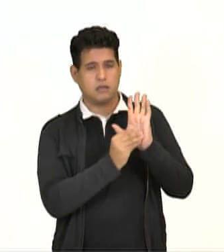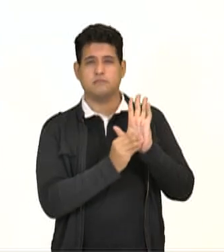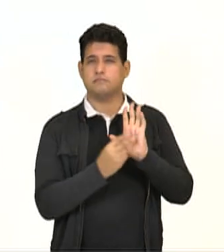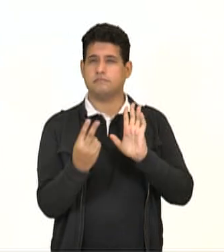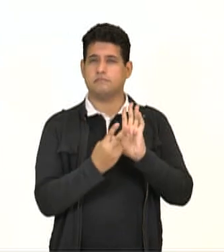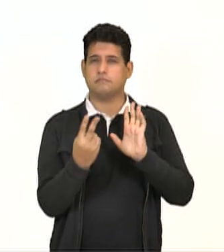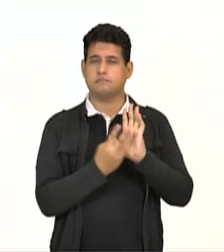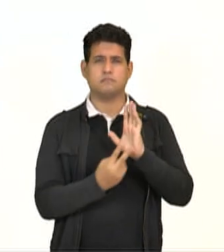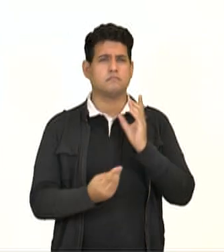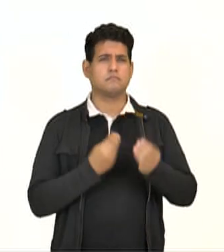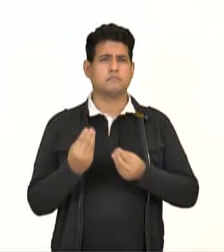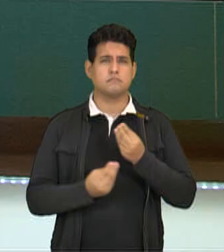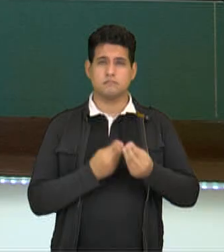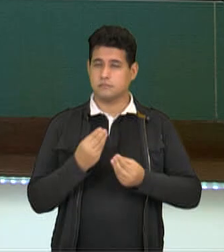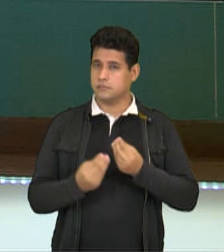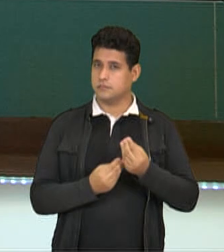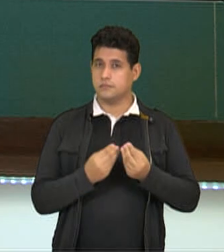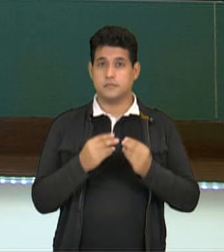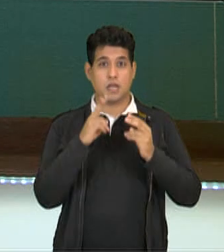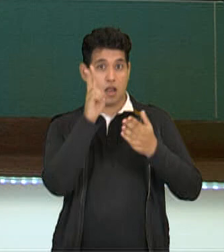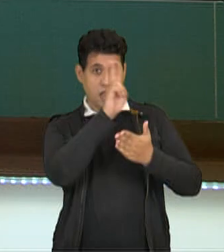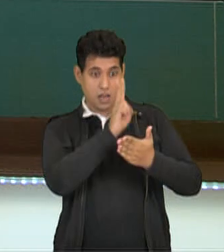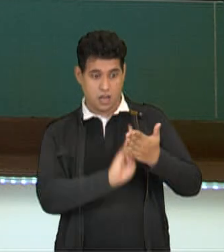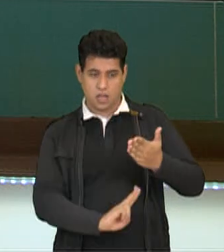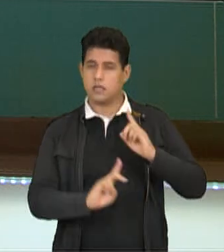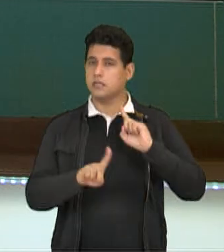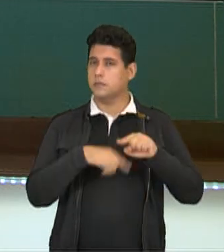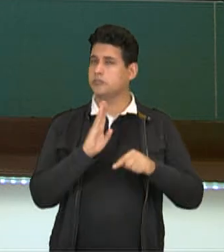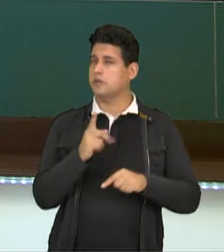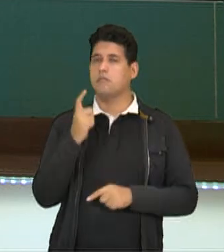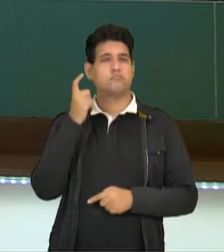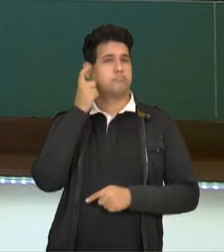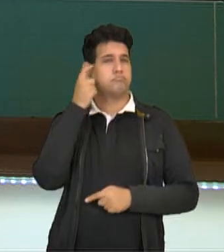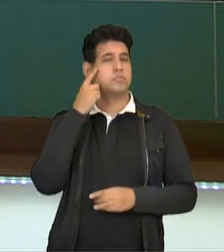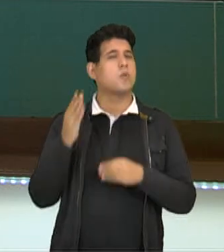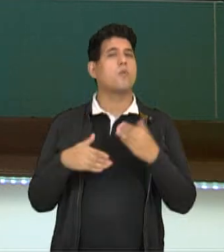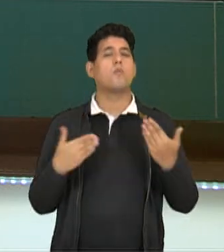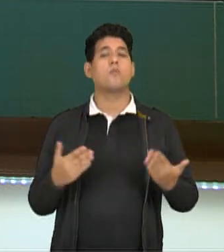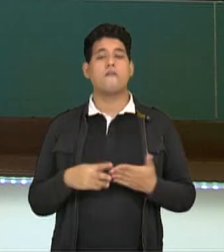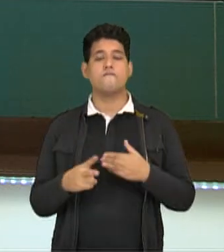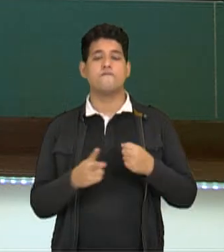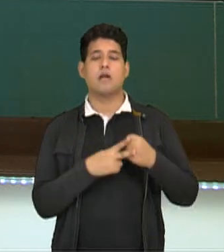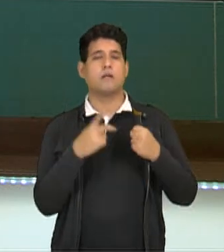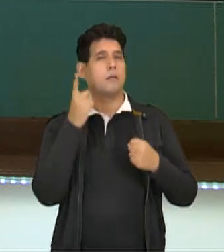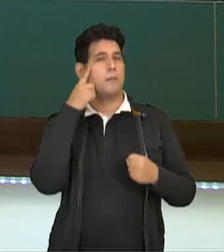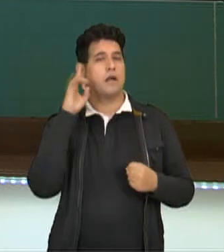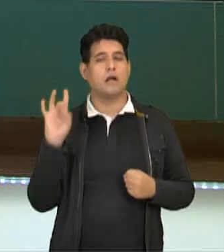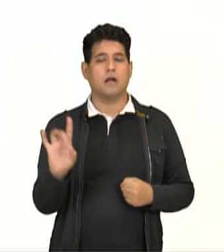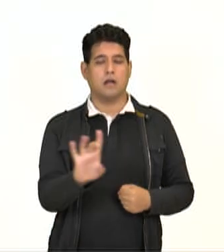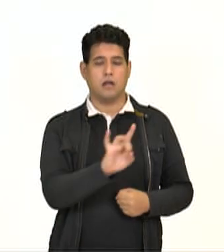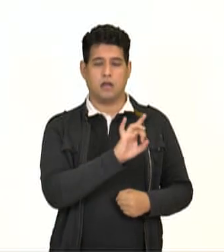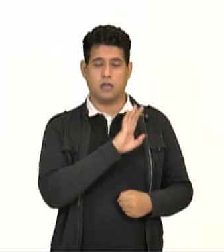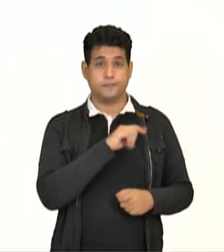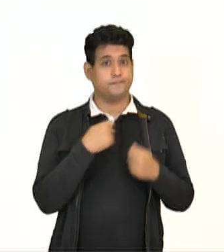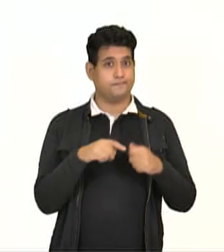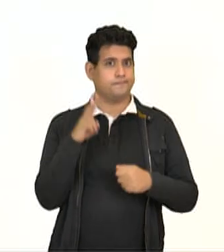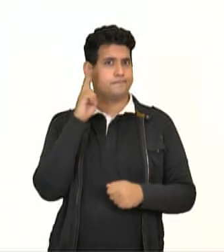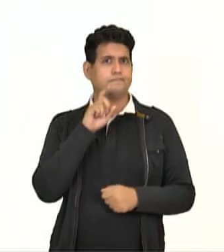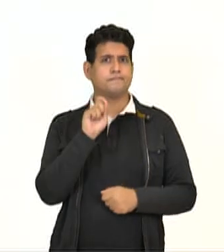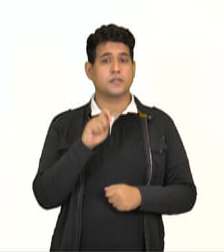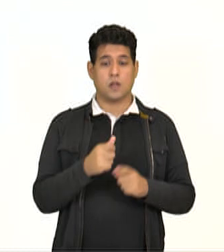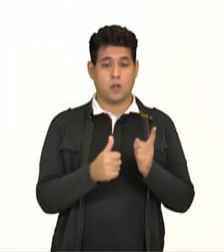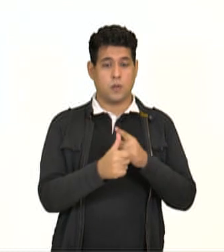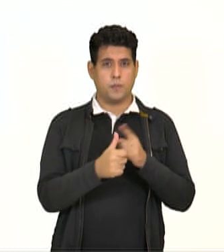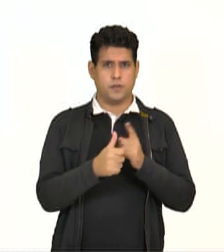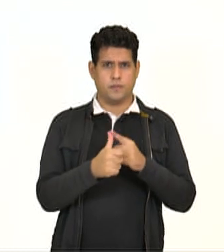dois espaços? Então, vamos ler e você já vai pensando em qual verbo você vai usar em cada um deles. Lembrando que o primeiro